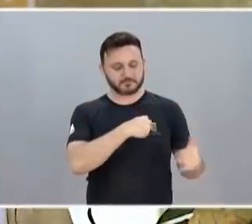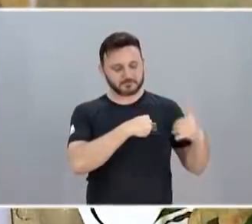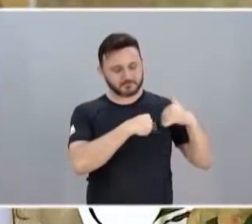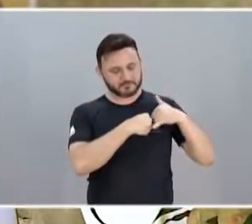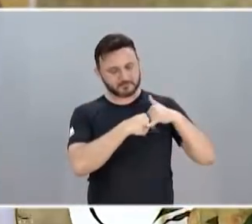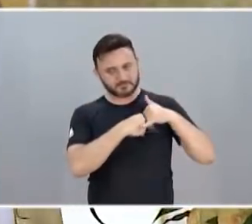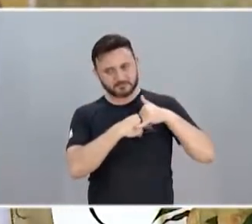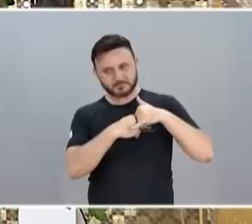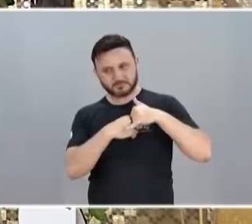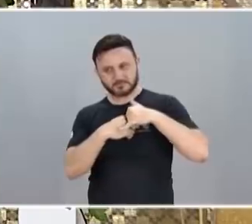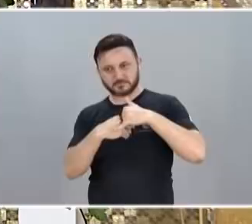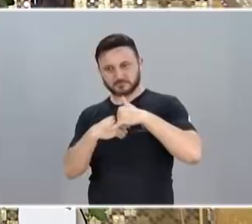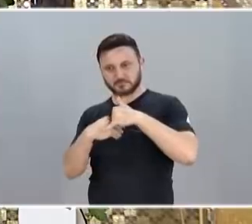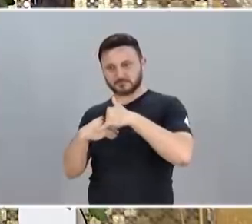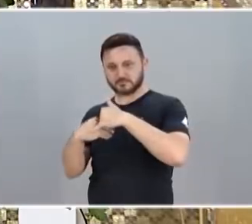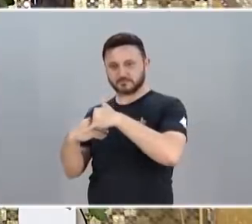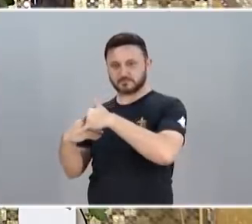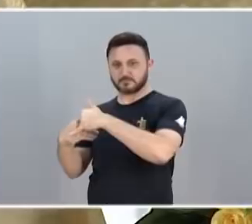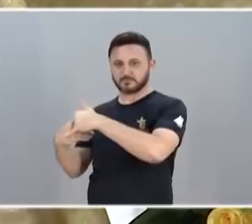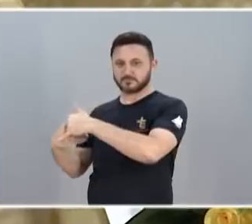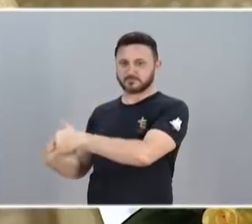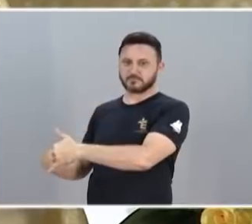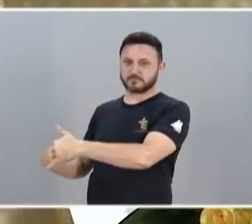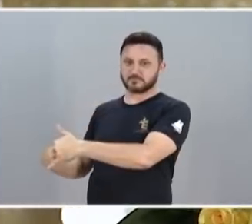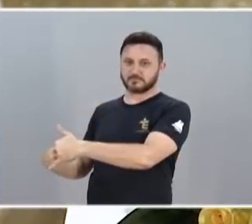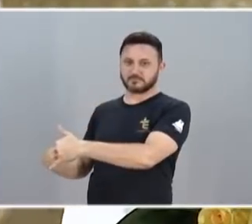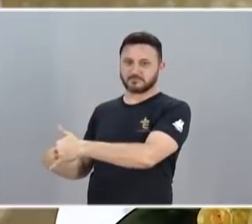Deus perdoe os vossos